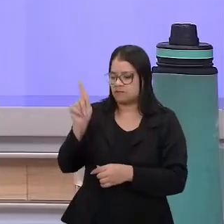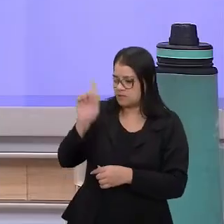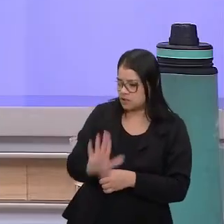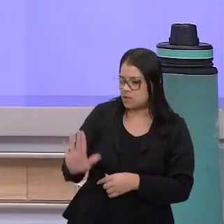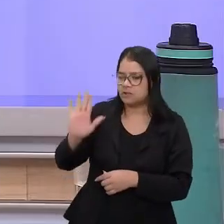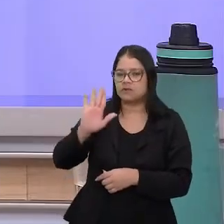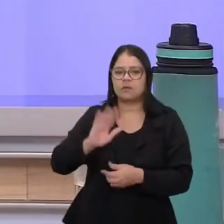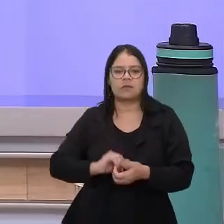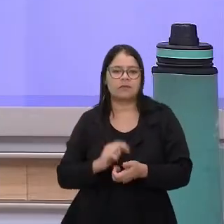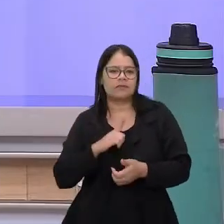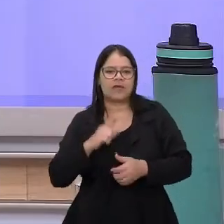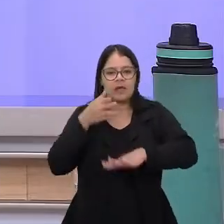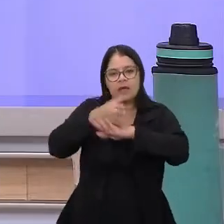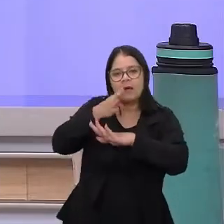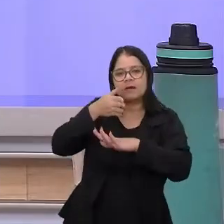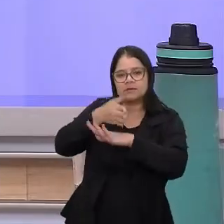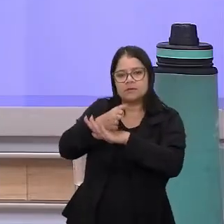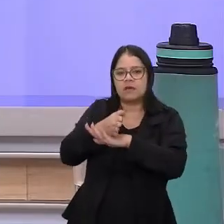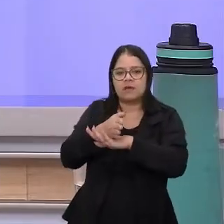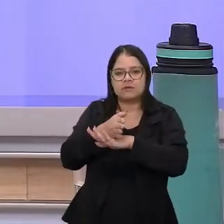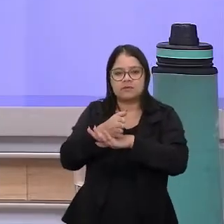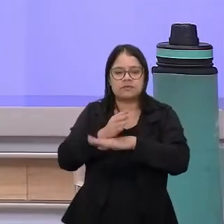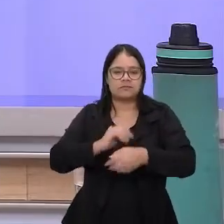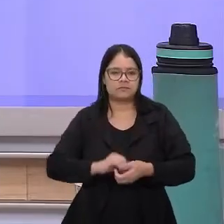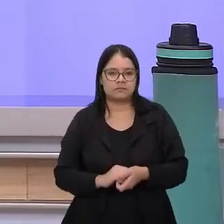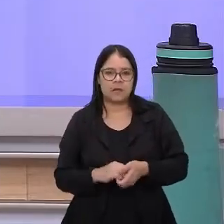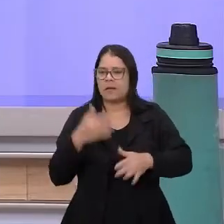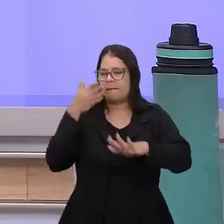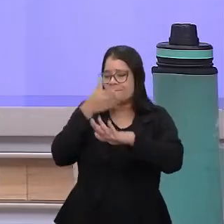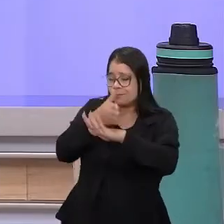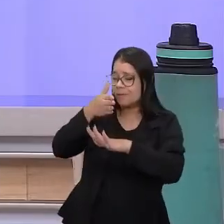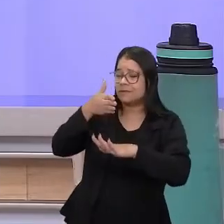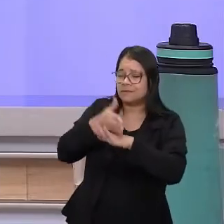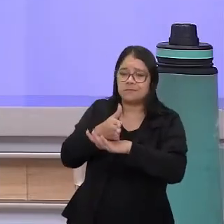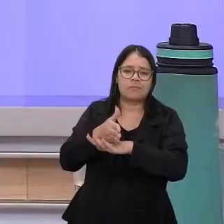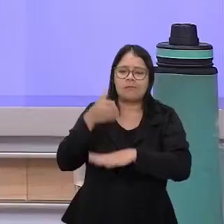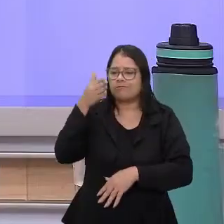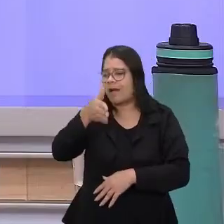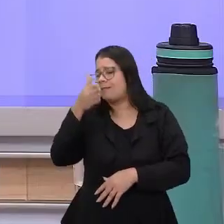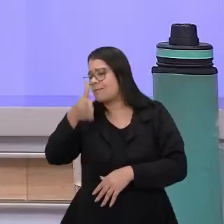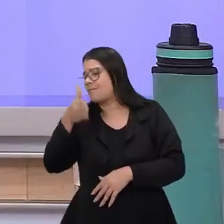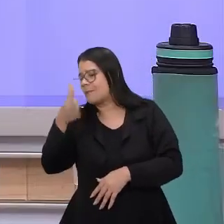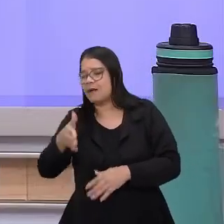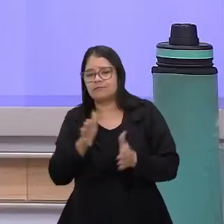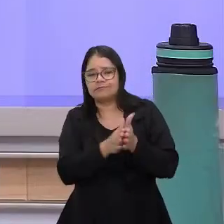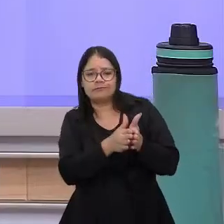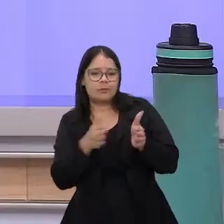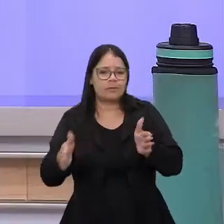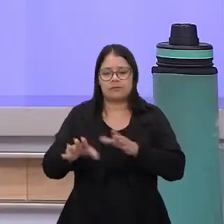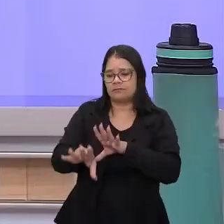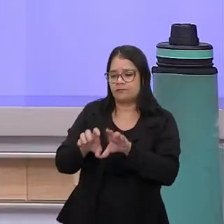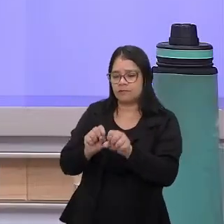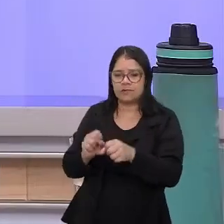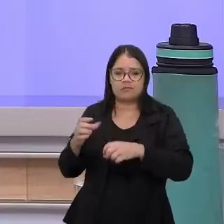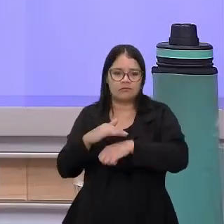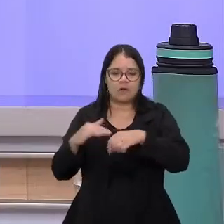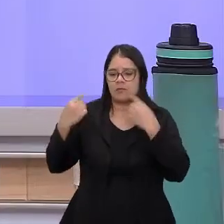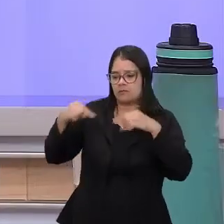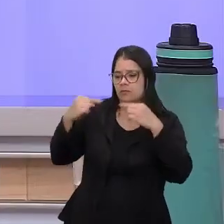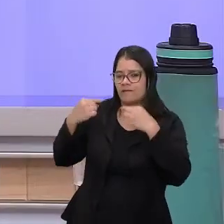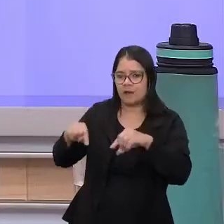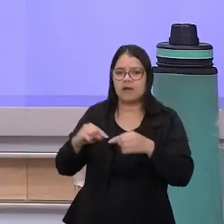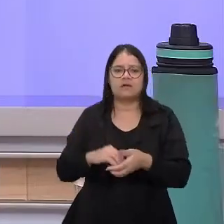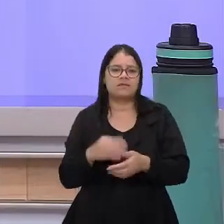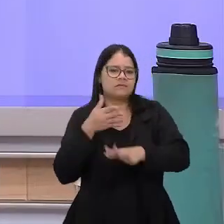gestor, tenha acesso e participe desses momentos, né, de formação, de diálogo,